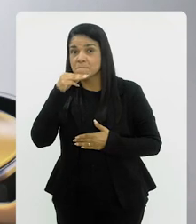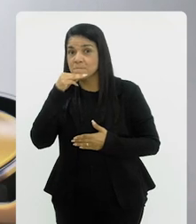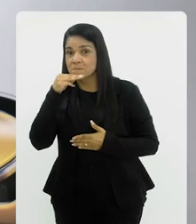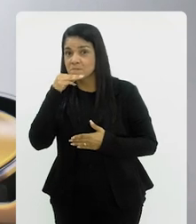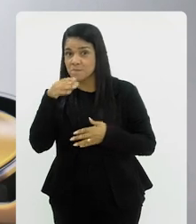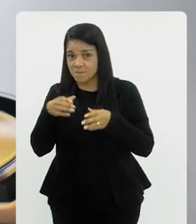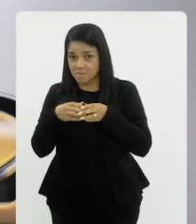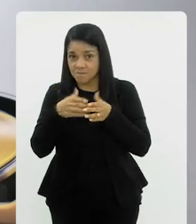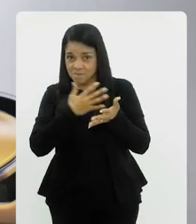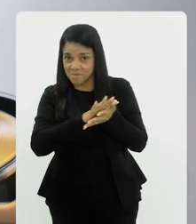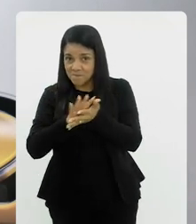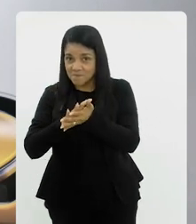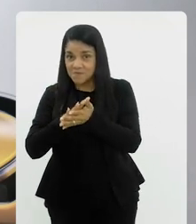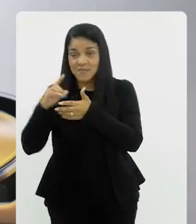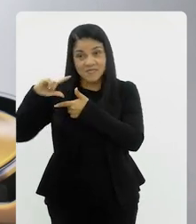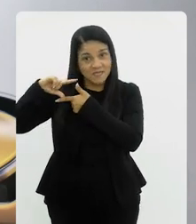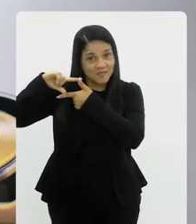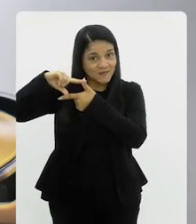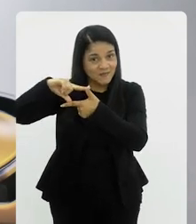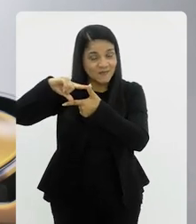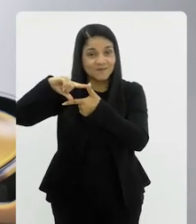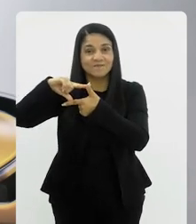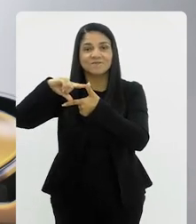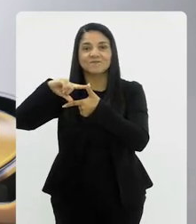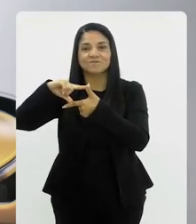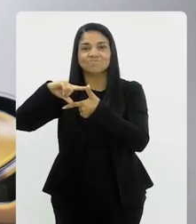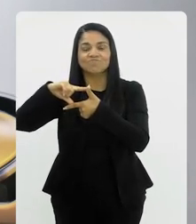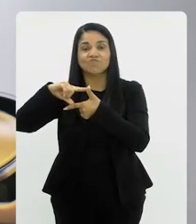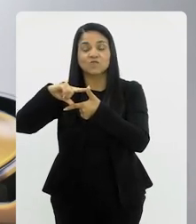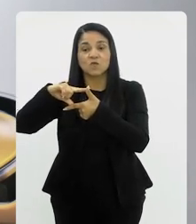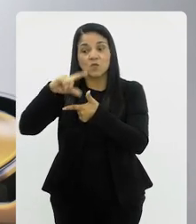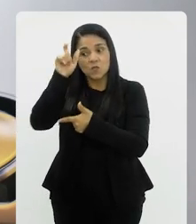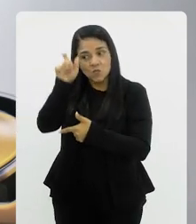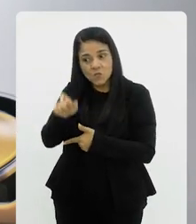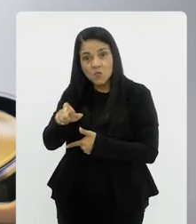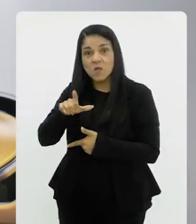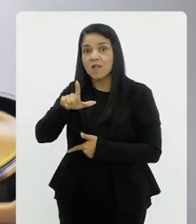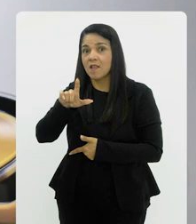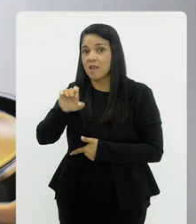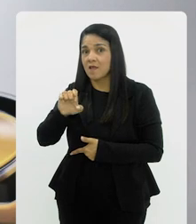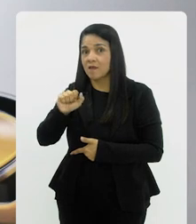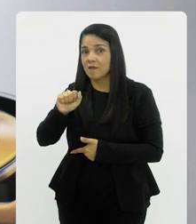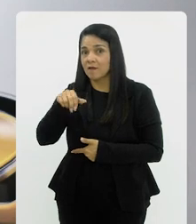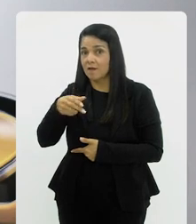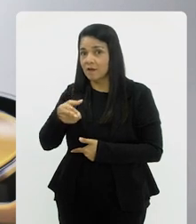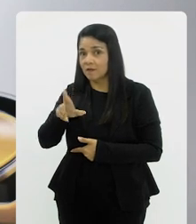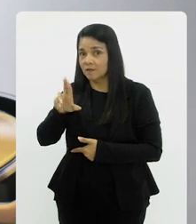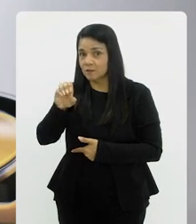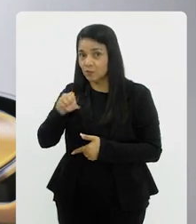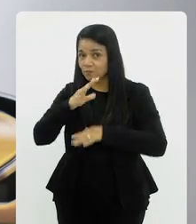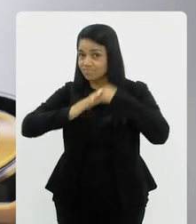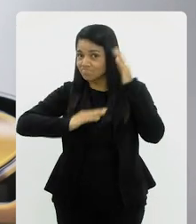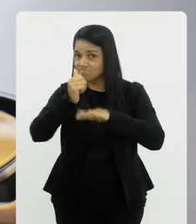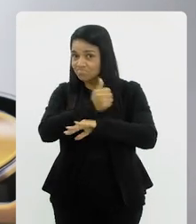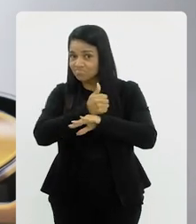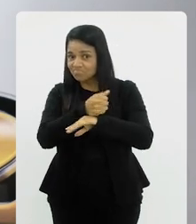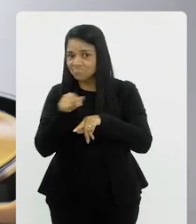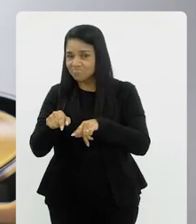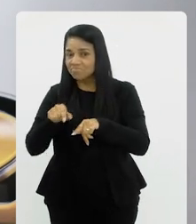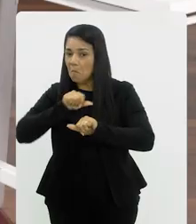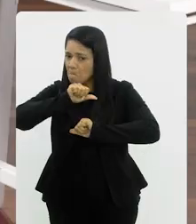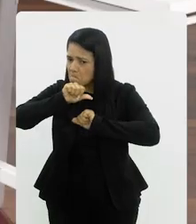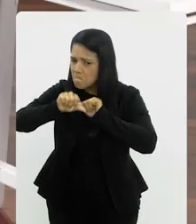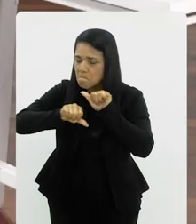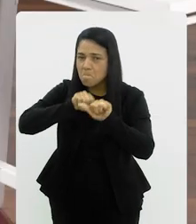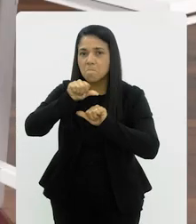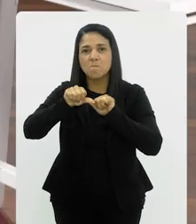a Estação Primeiro de Bangueiro, uma escola super tradicional, que com o Leandro, né, se torna uma escola